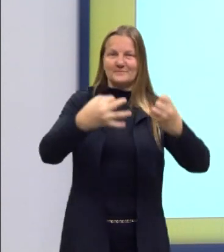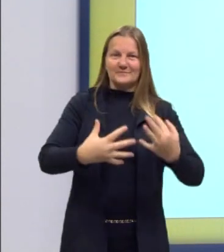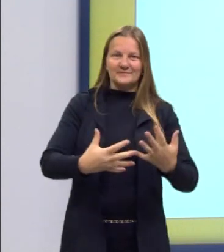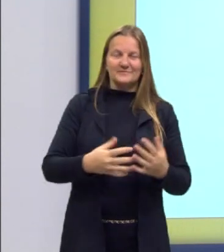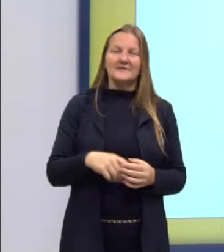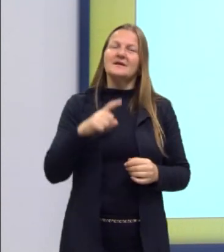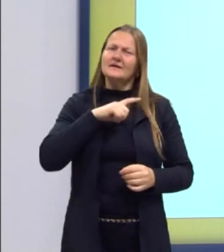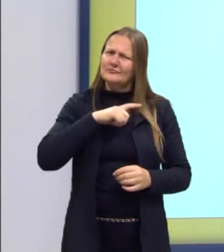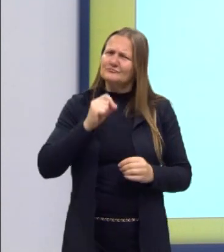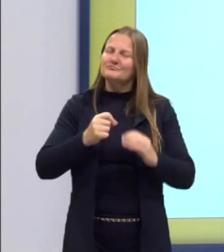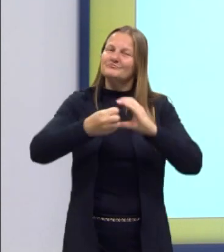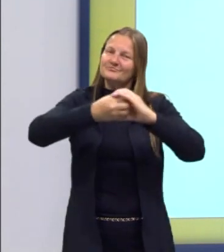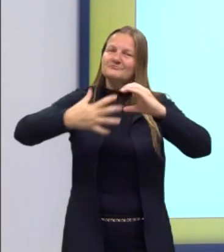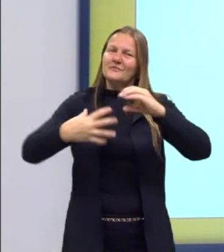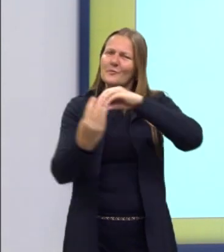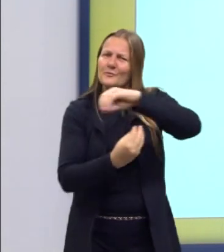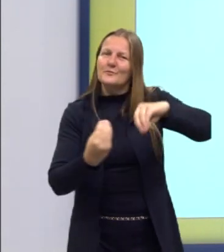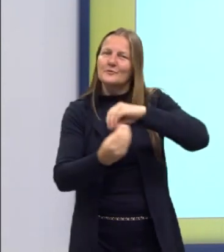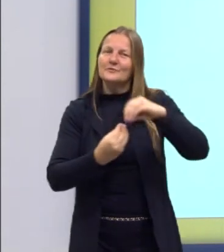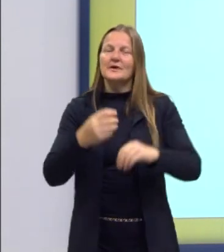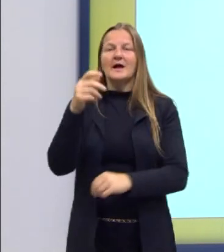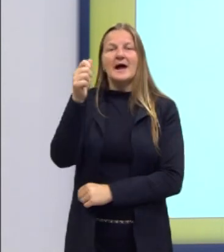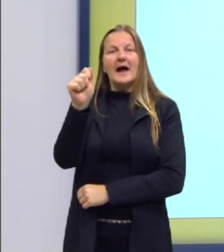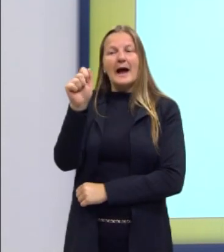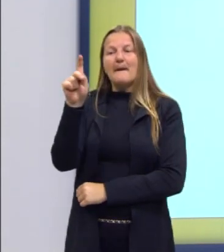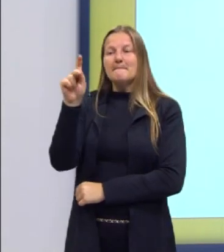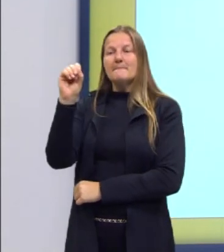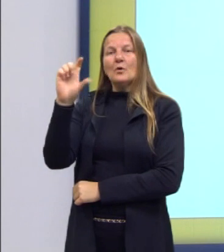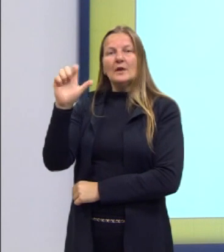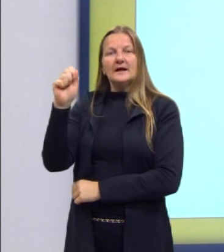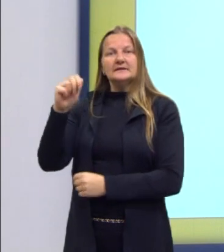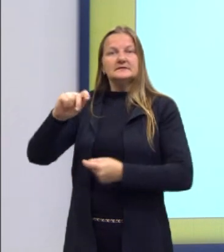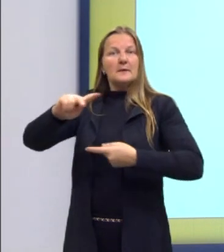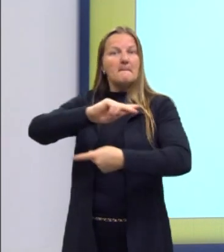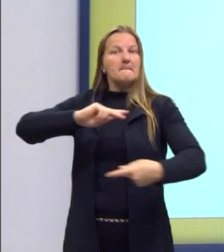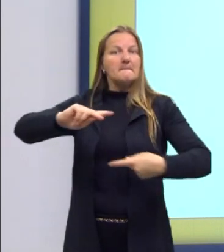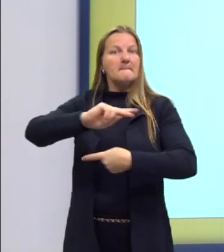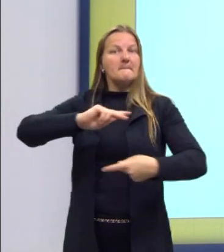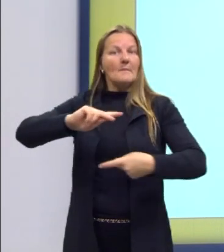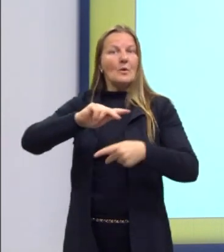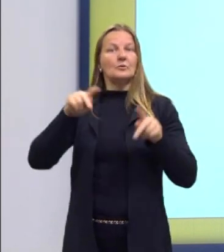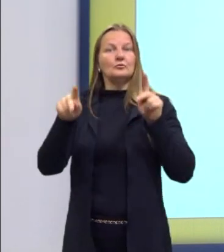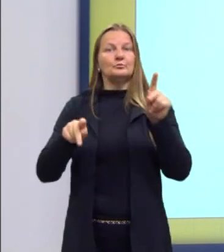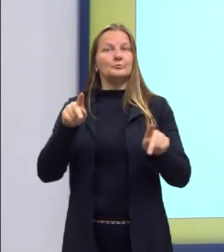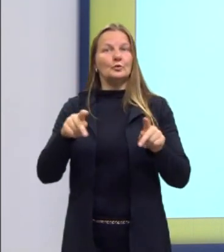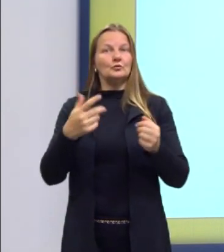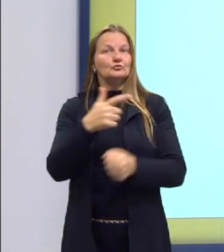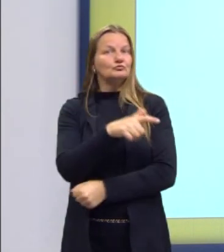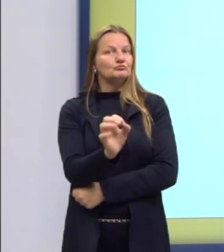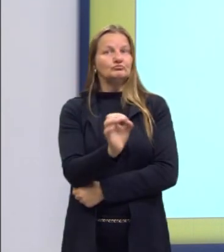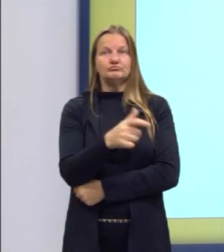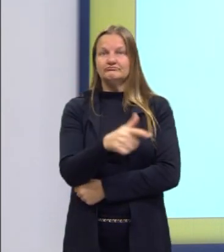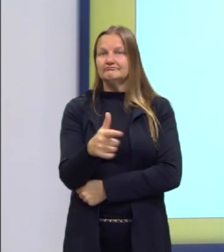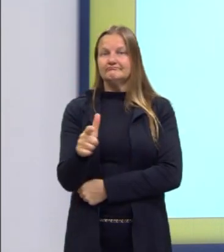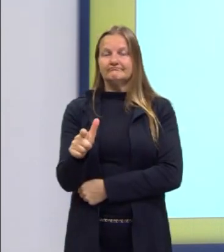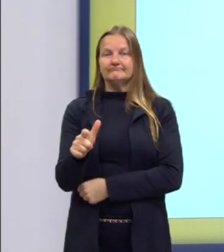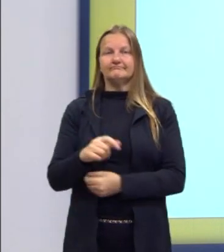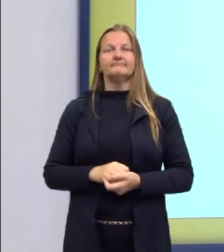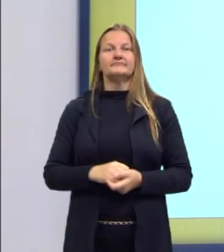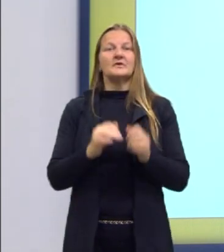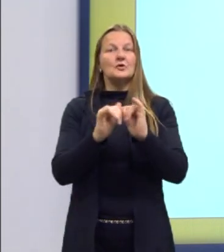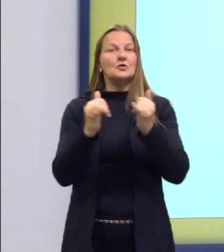eles são compostos apolares então eles não têm capacidade de conduzir energia elétrica né corrente elétrica